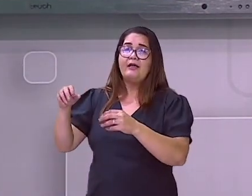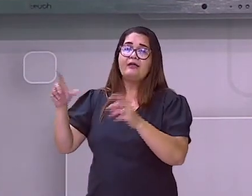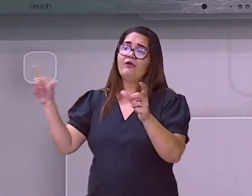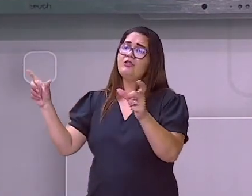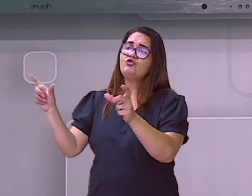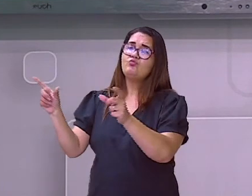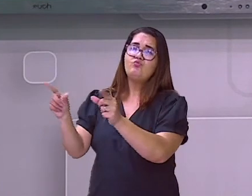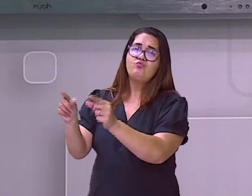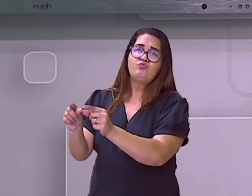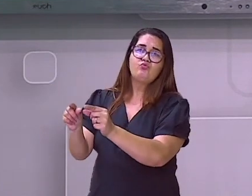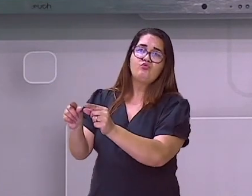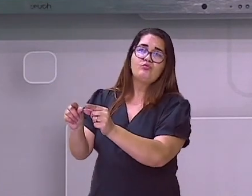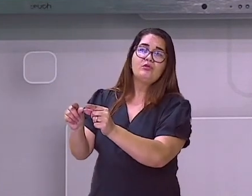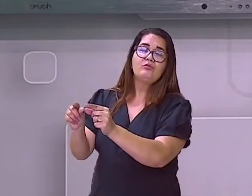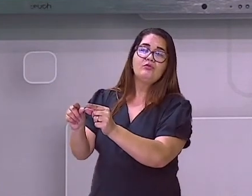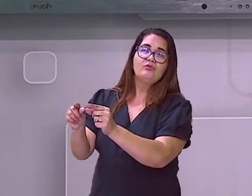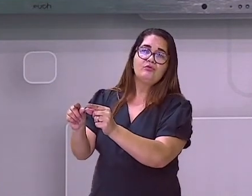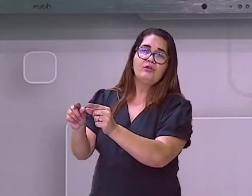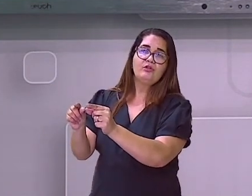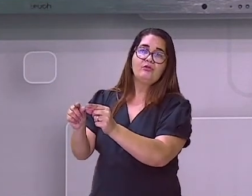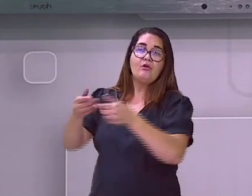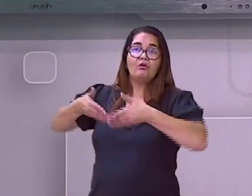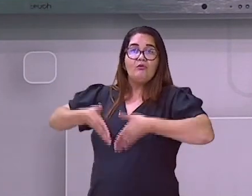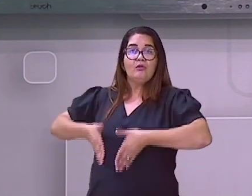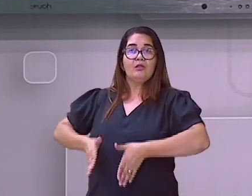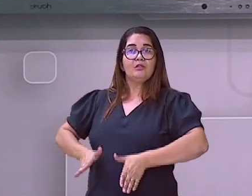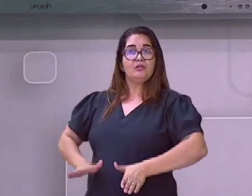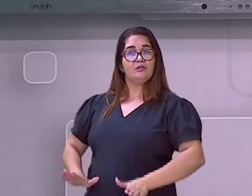mais baixa taxa de natalidade.